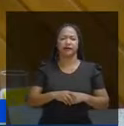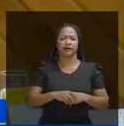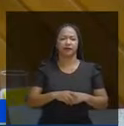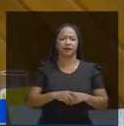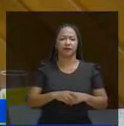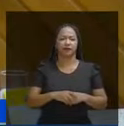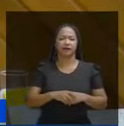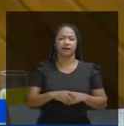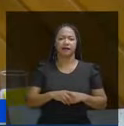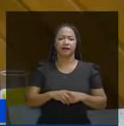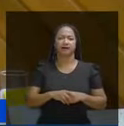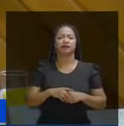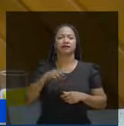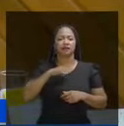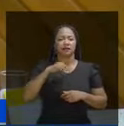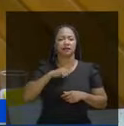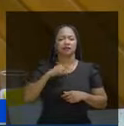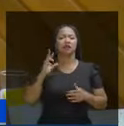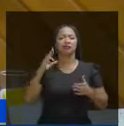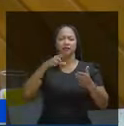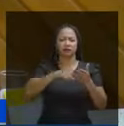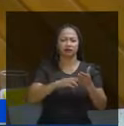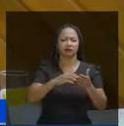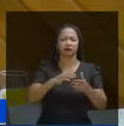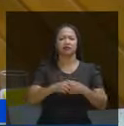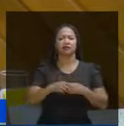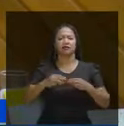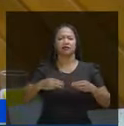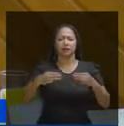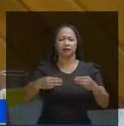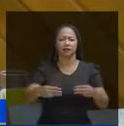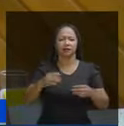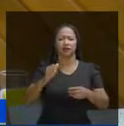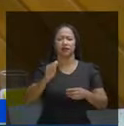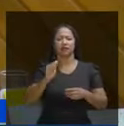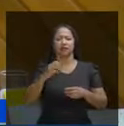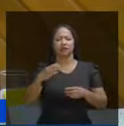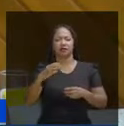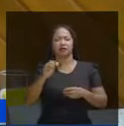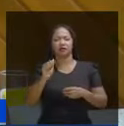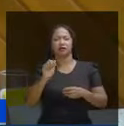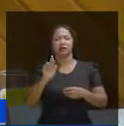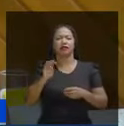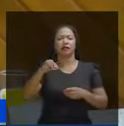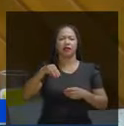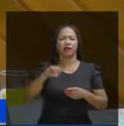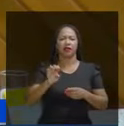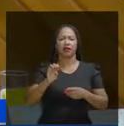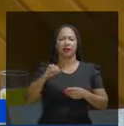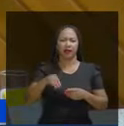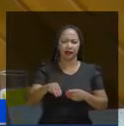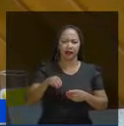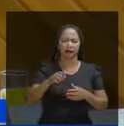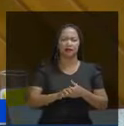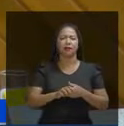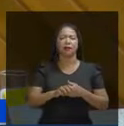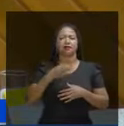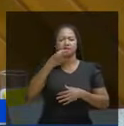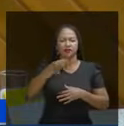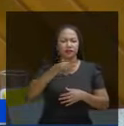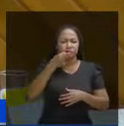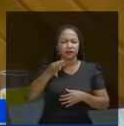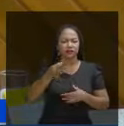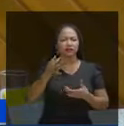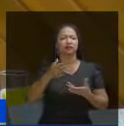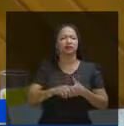0600-675-36 do Distrito Federal, de relatoria da ministra Carmen Lúcia, teve a oportunidade de analisar se discurso ácido, como acima